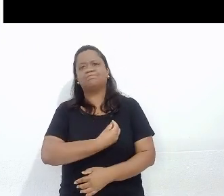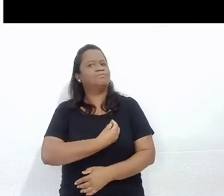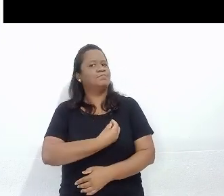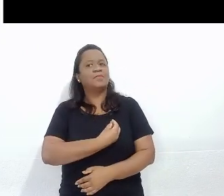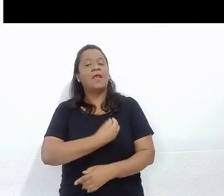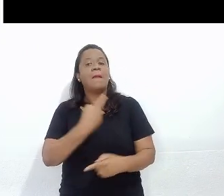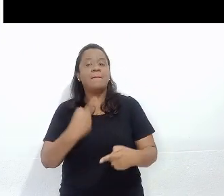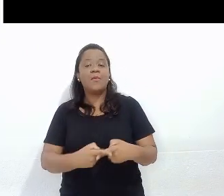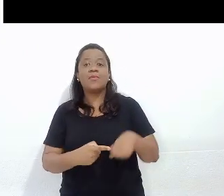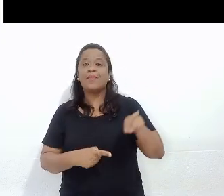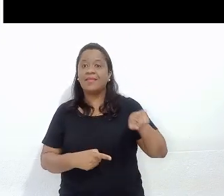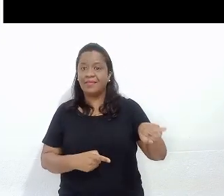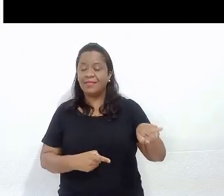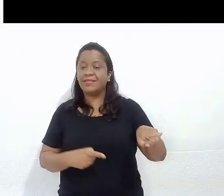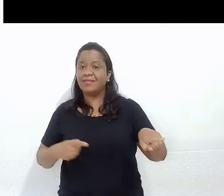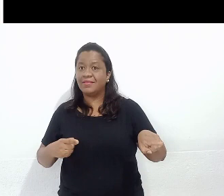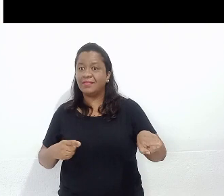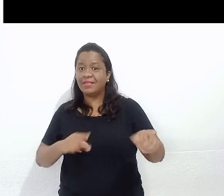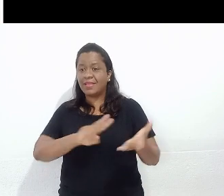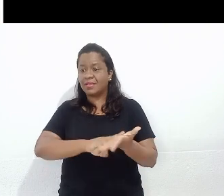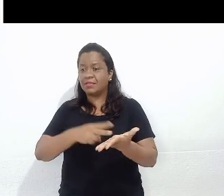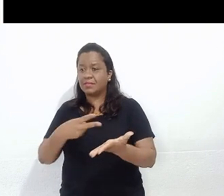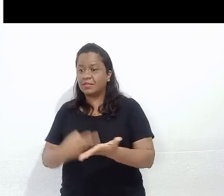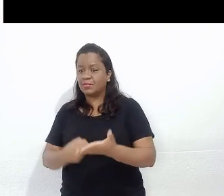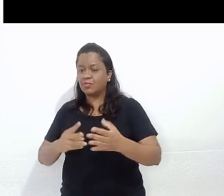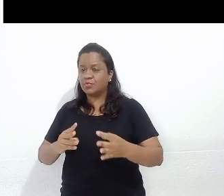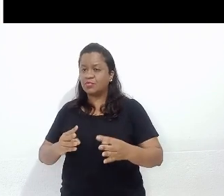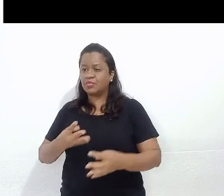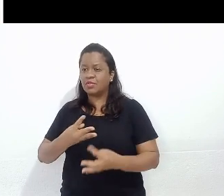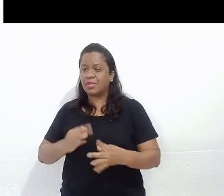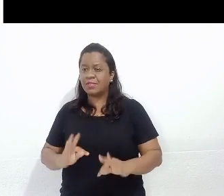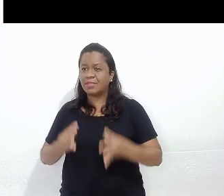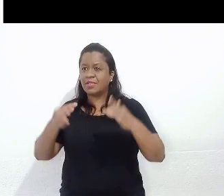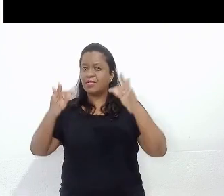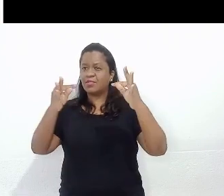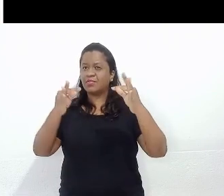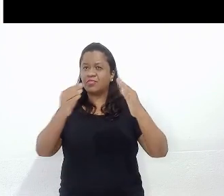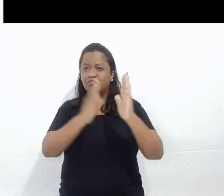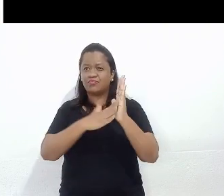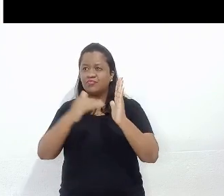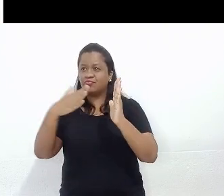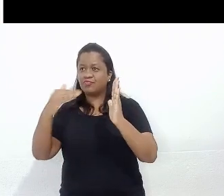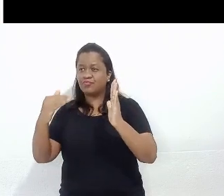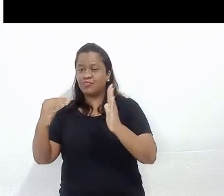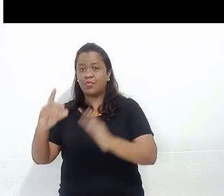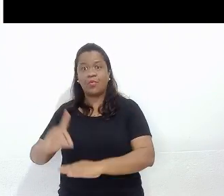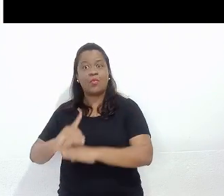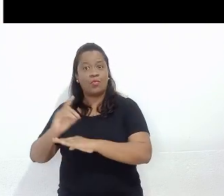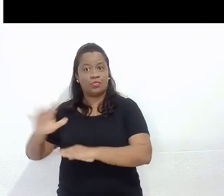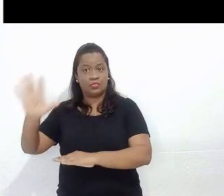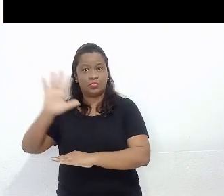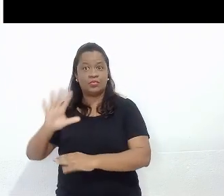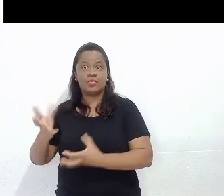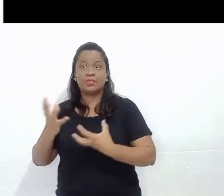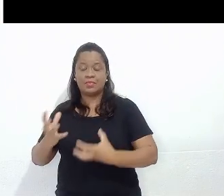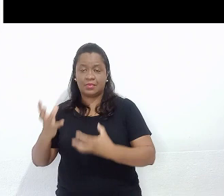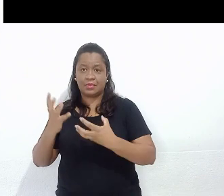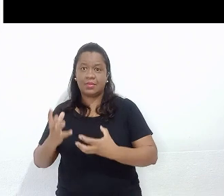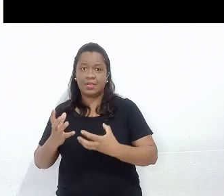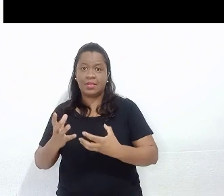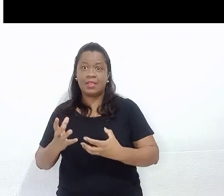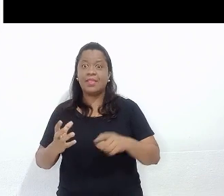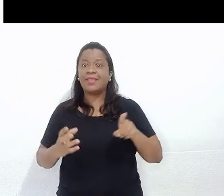área tecnológica e tal toda essa estética pensada pelo diretor. E ele é o guardião de todo esse conhecimento